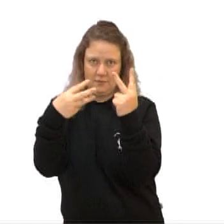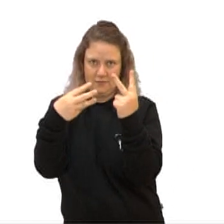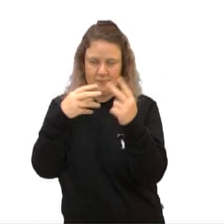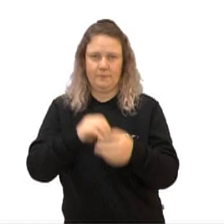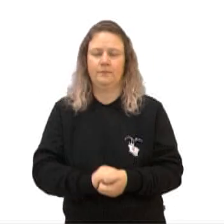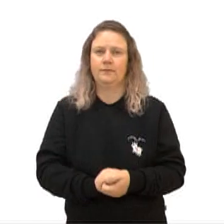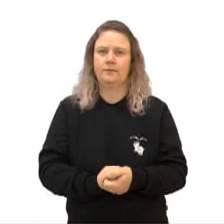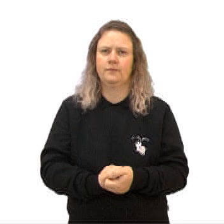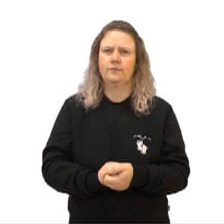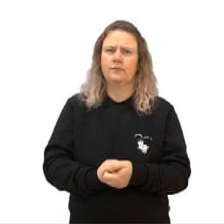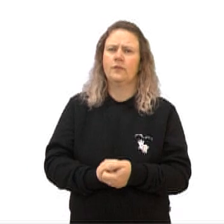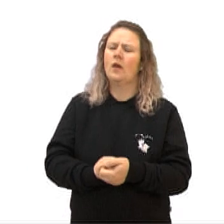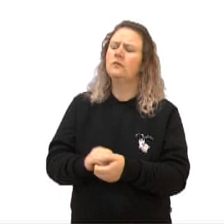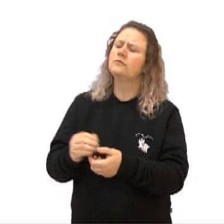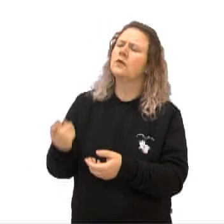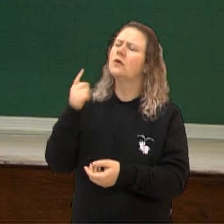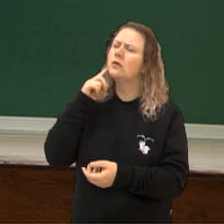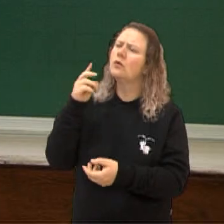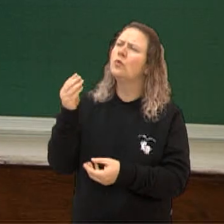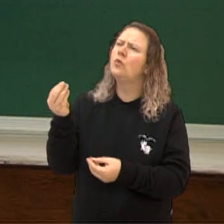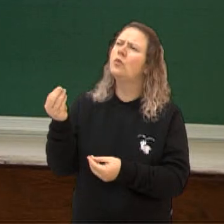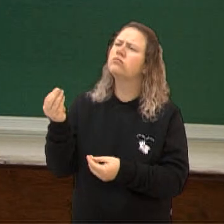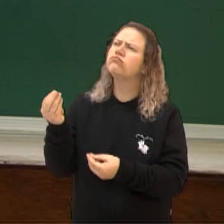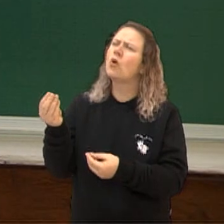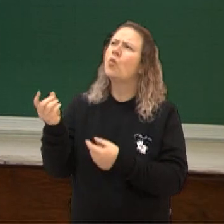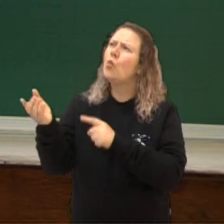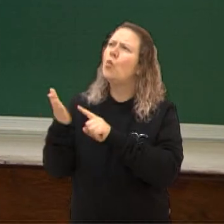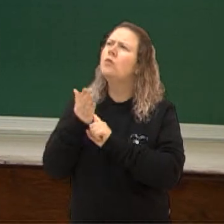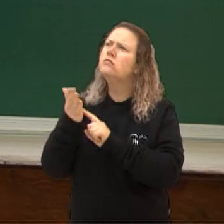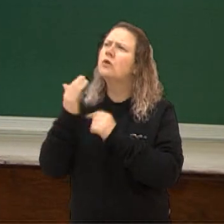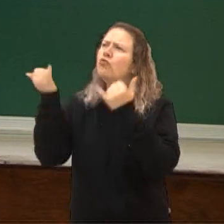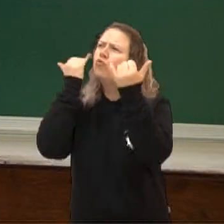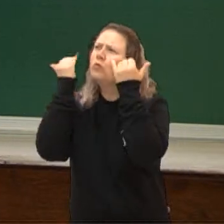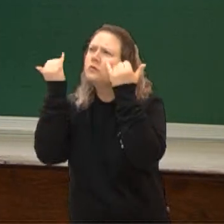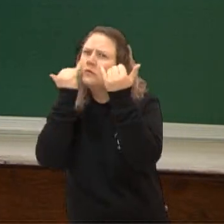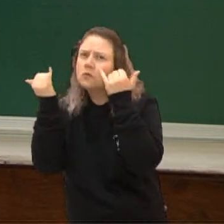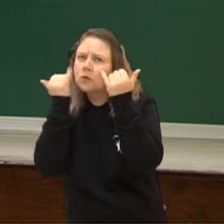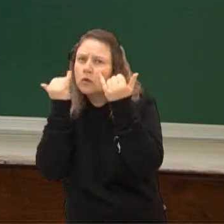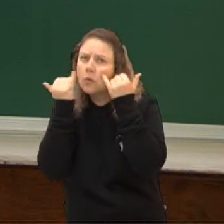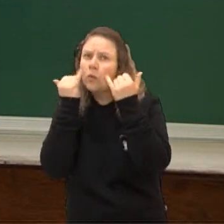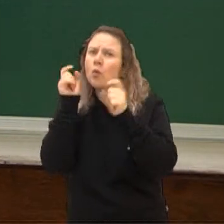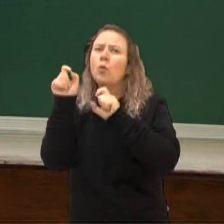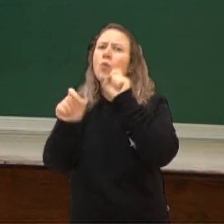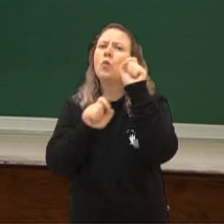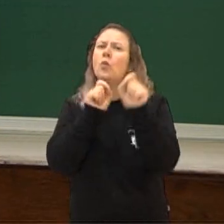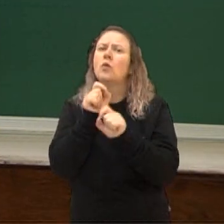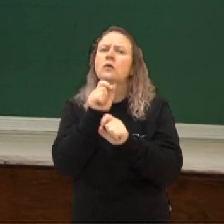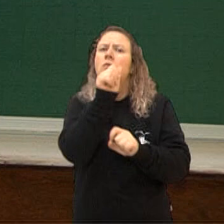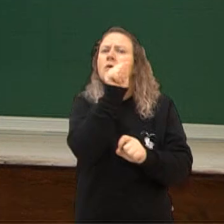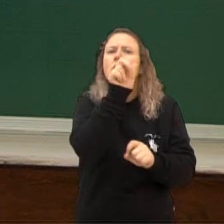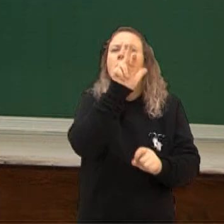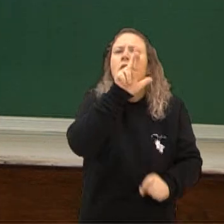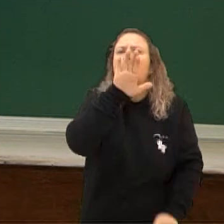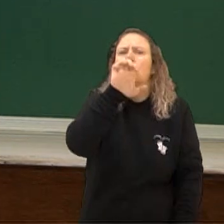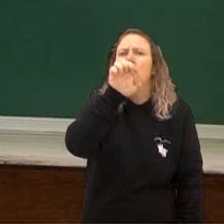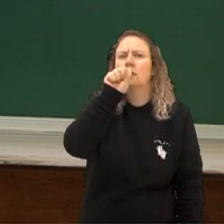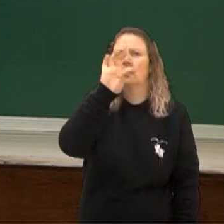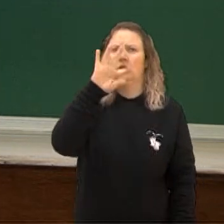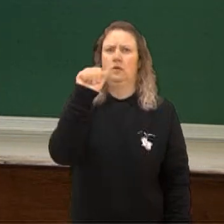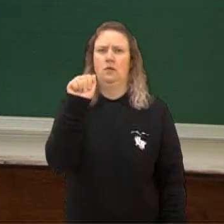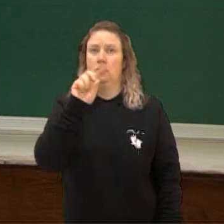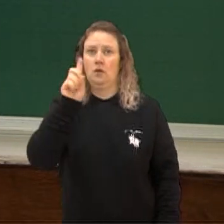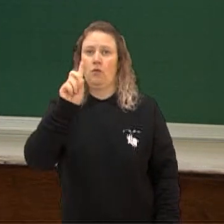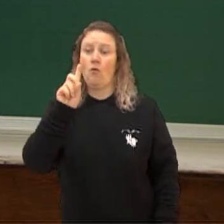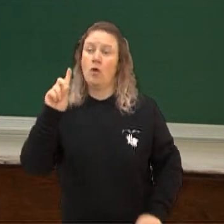foi fornecido para nós não foi o tamanho da aresta. O que foi fornecido para nós foi o tamanho da